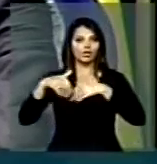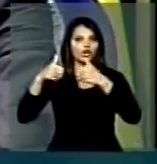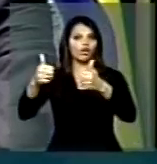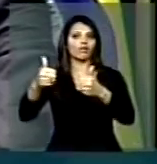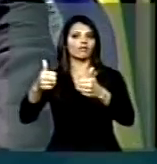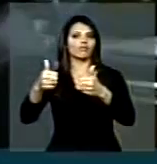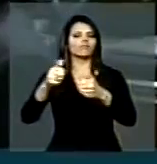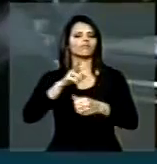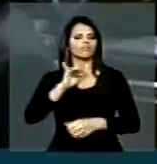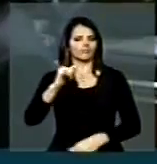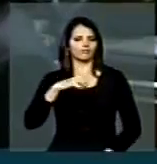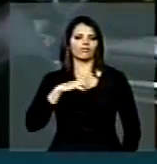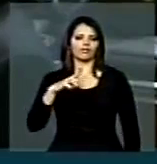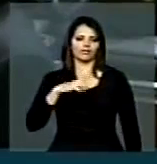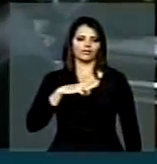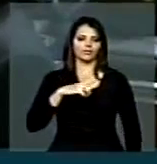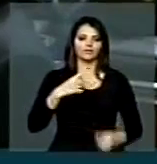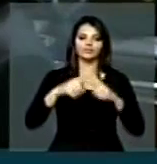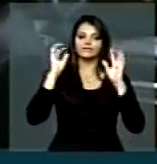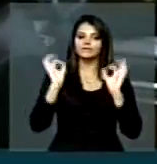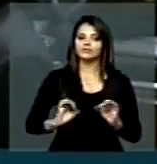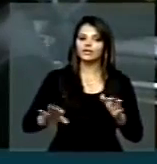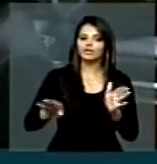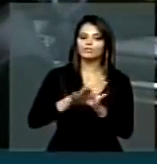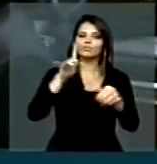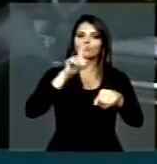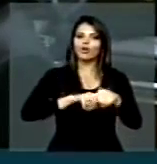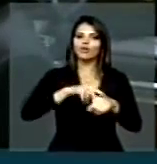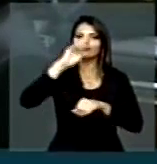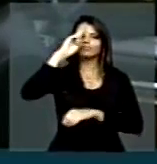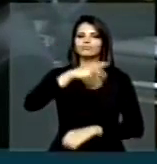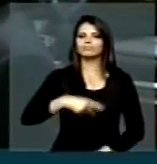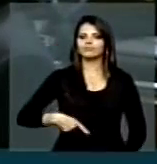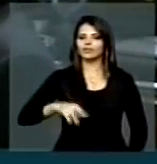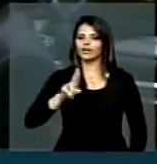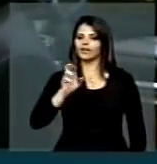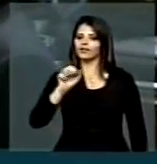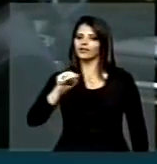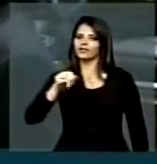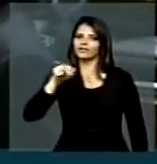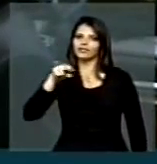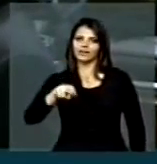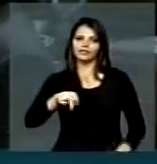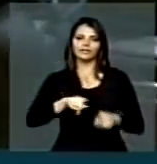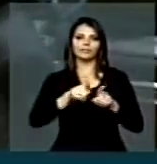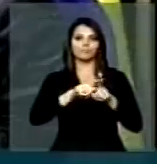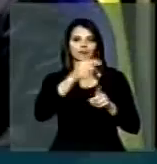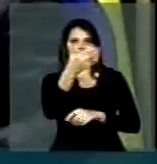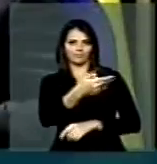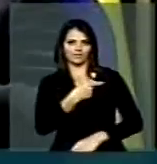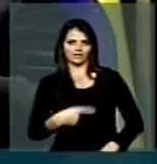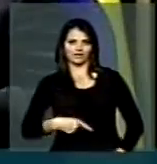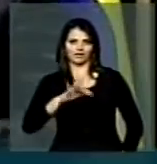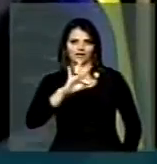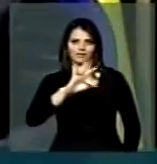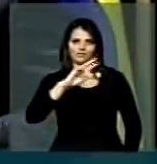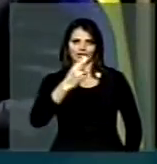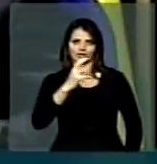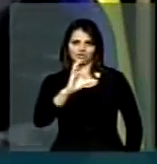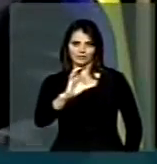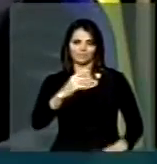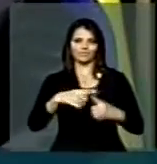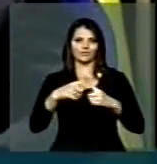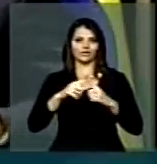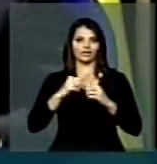virá, estejam certos. É chegada a hora, senhor presidente Renan Calheiros, senhor presidente Fernando Henrique, de reconstruirmos